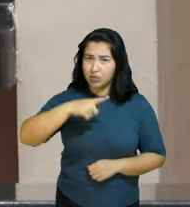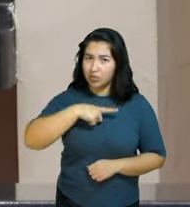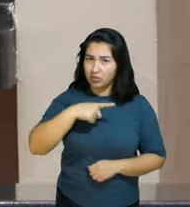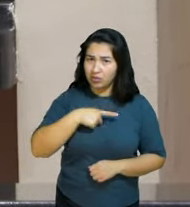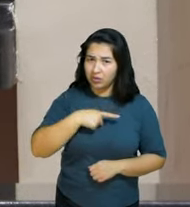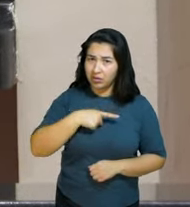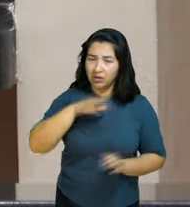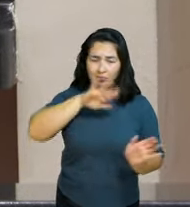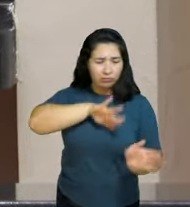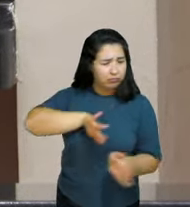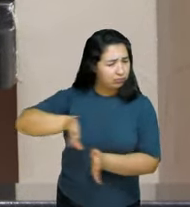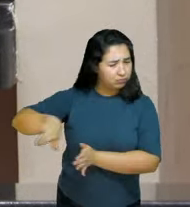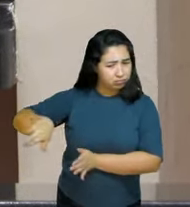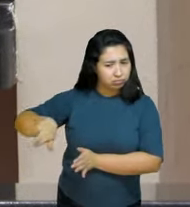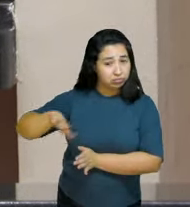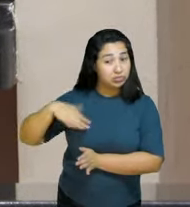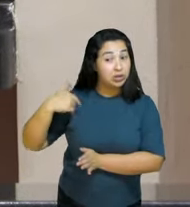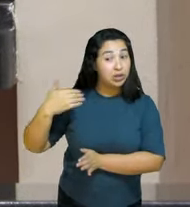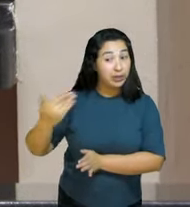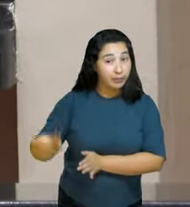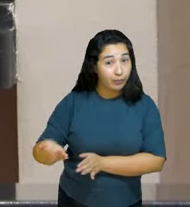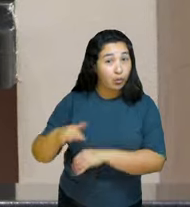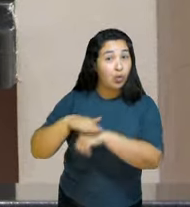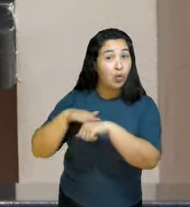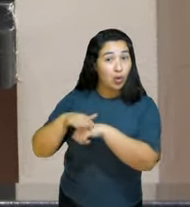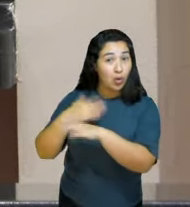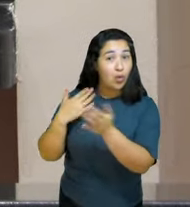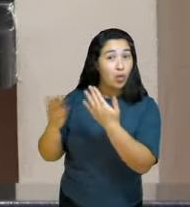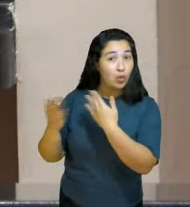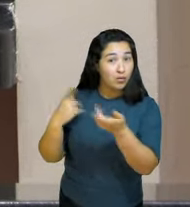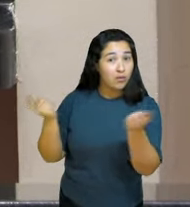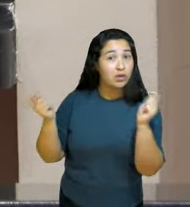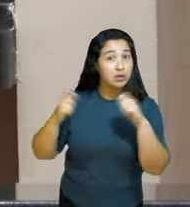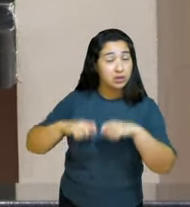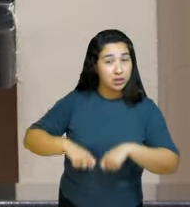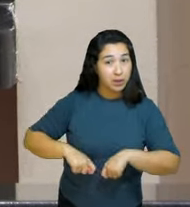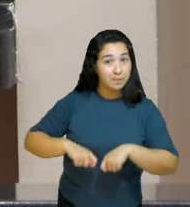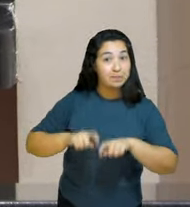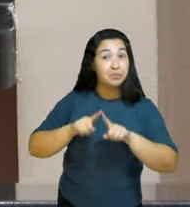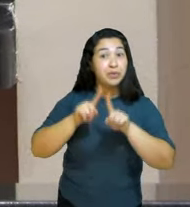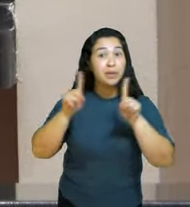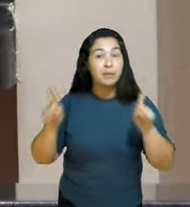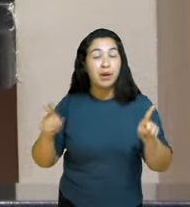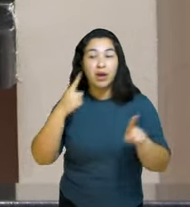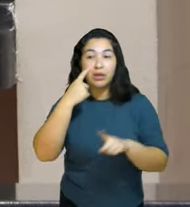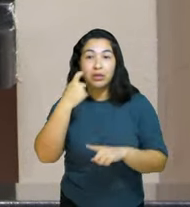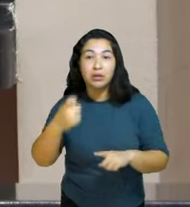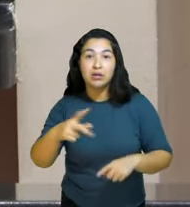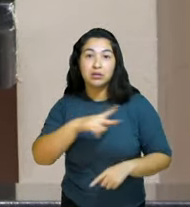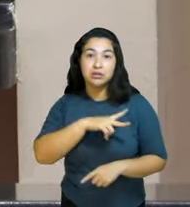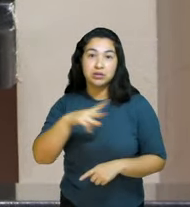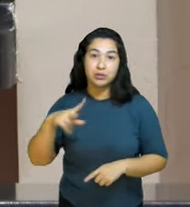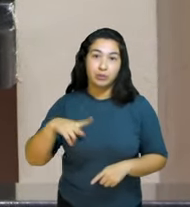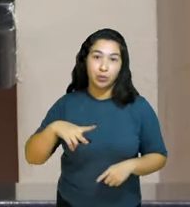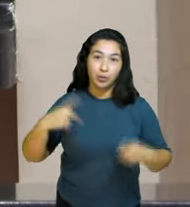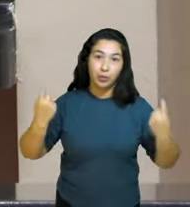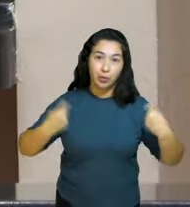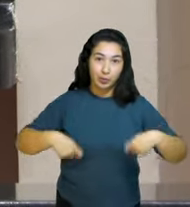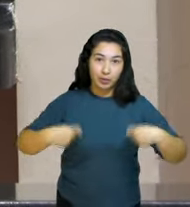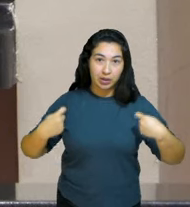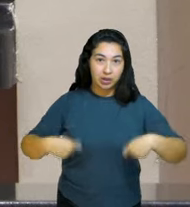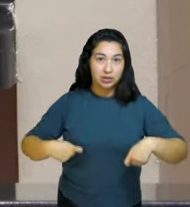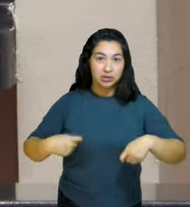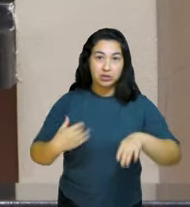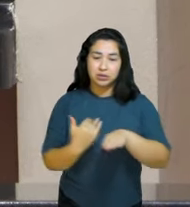Ou se não, entra depois, a gente continua a conversar. Mas o interesse público ele tem que ser superior aos